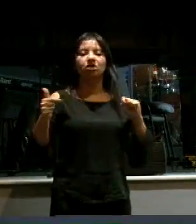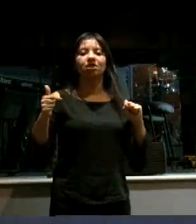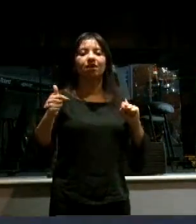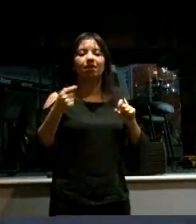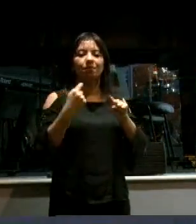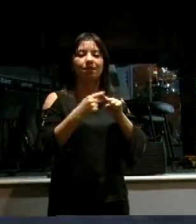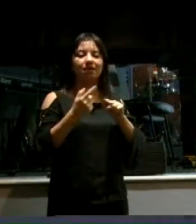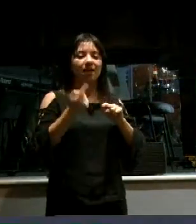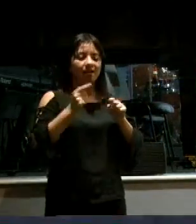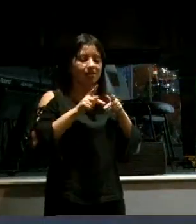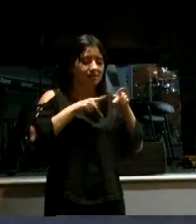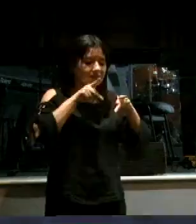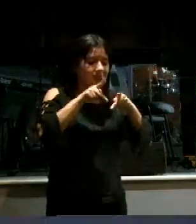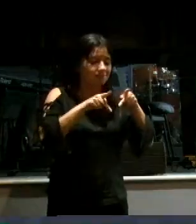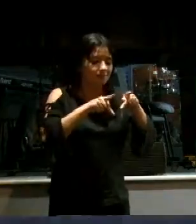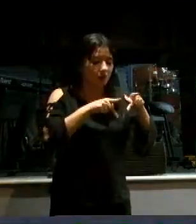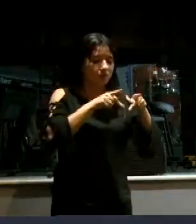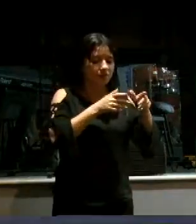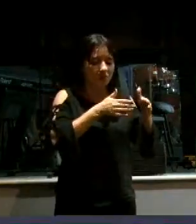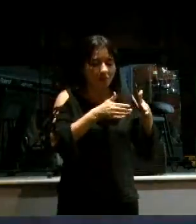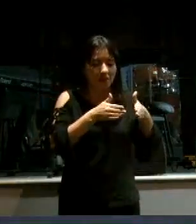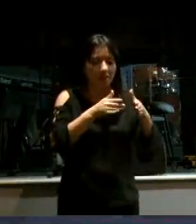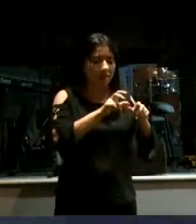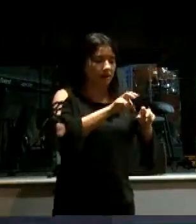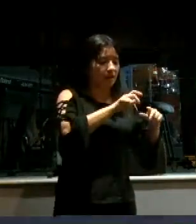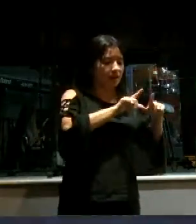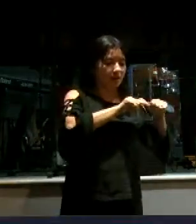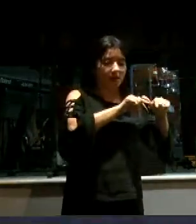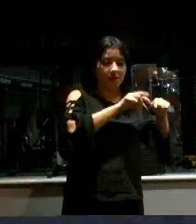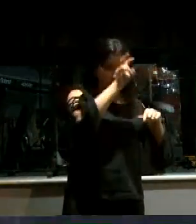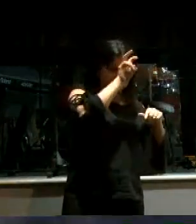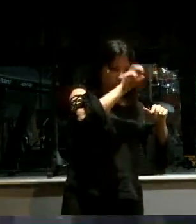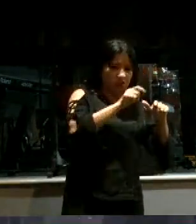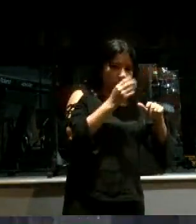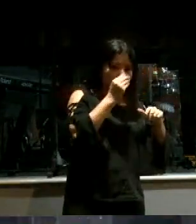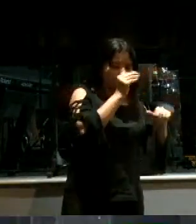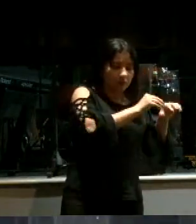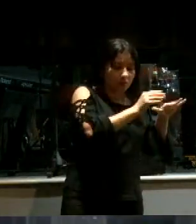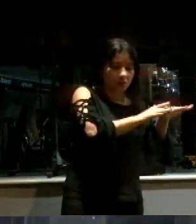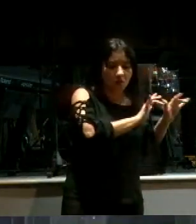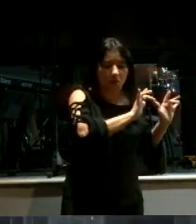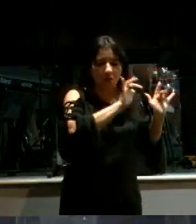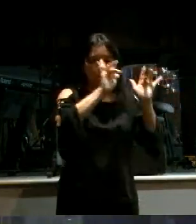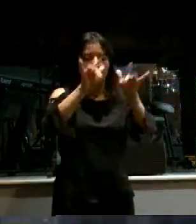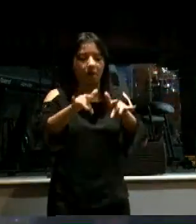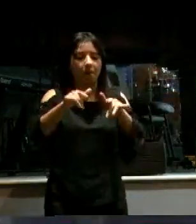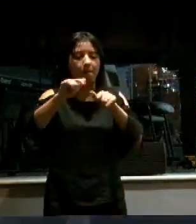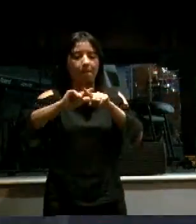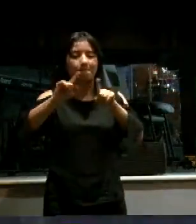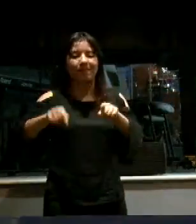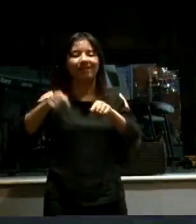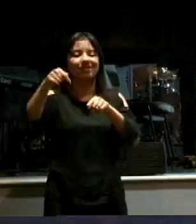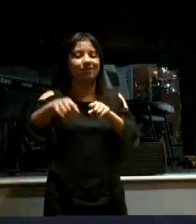deles. Depois de 430 anos de escravos, ainda que eles